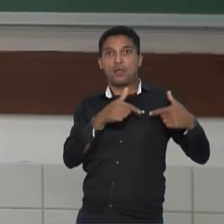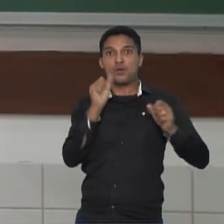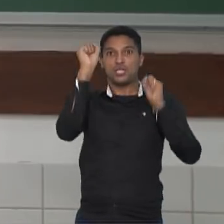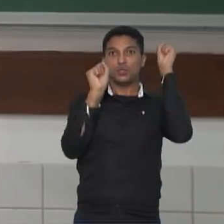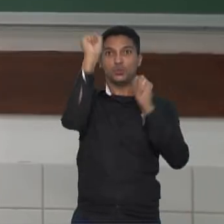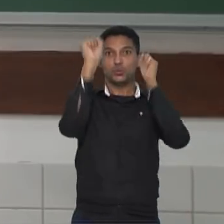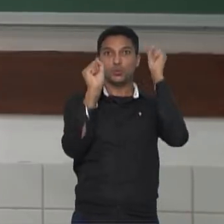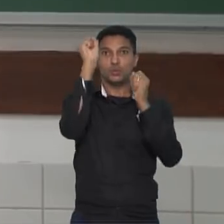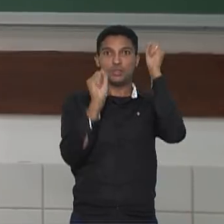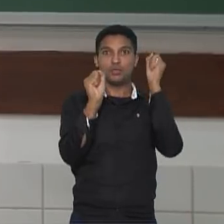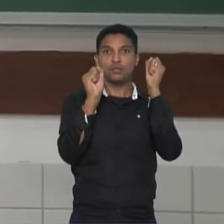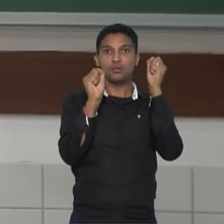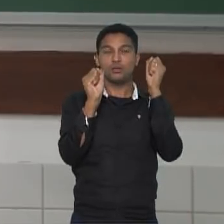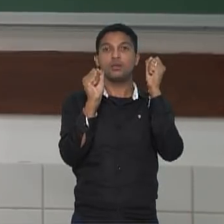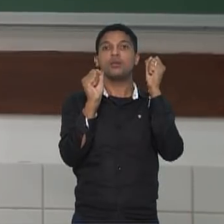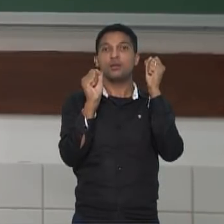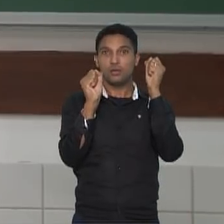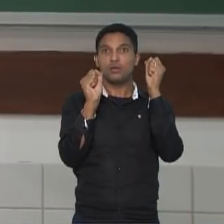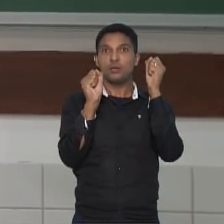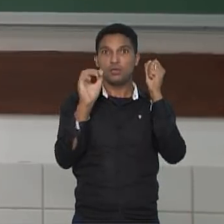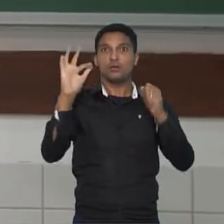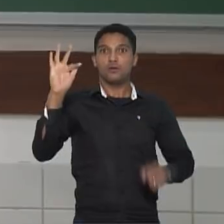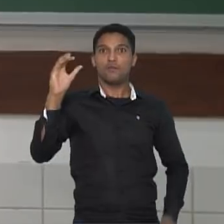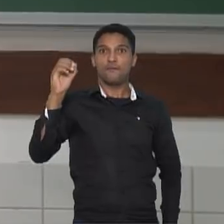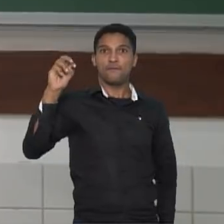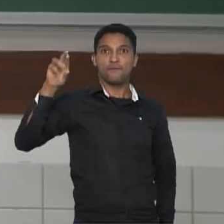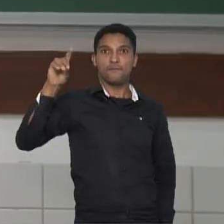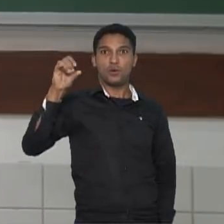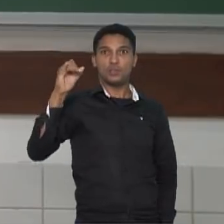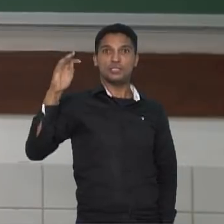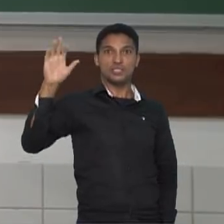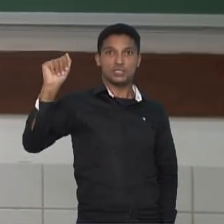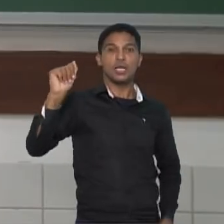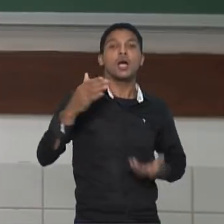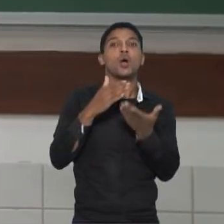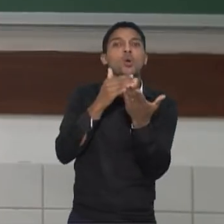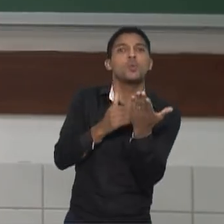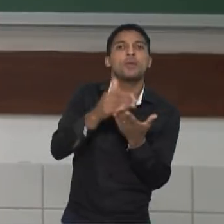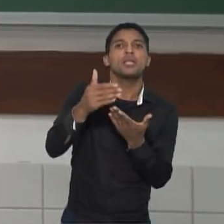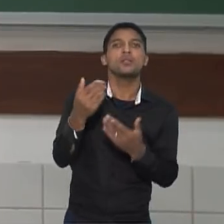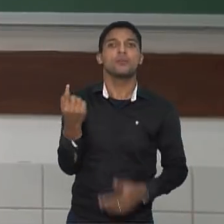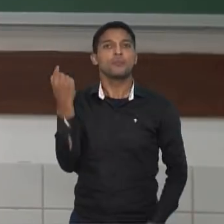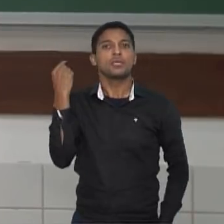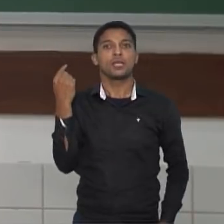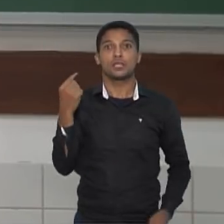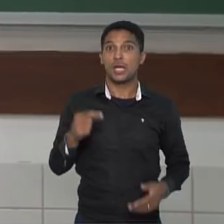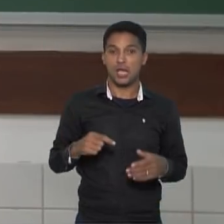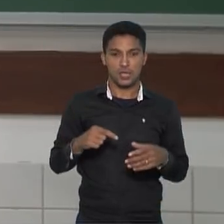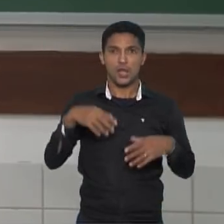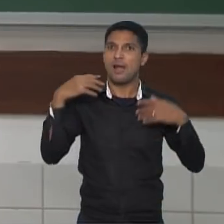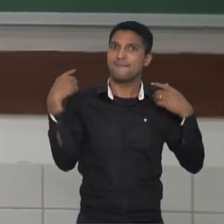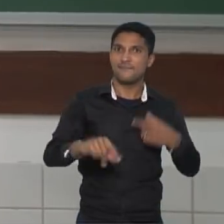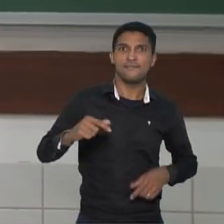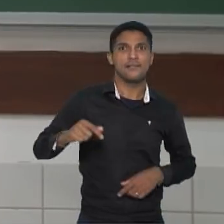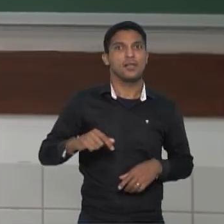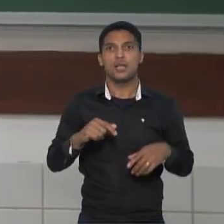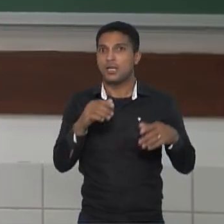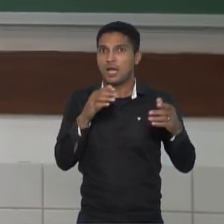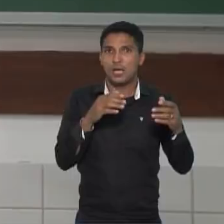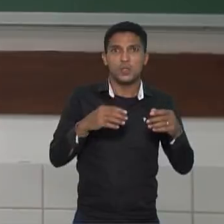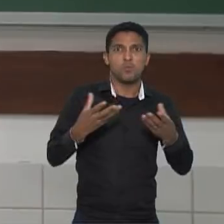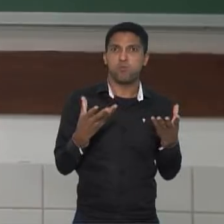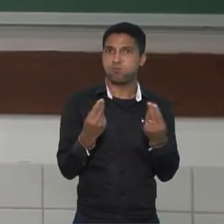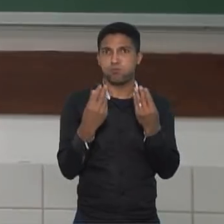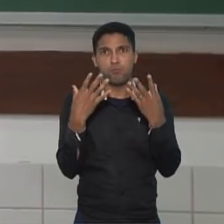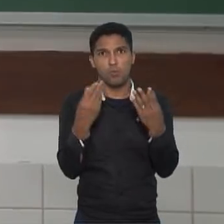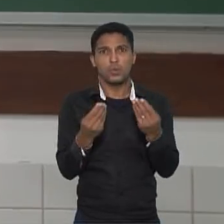o exemplo de um sistema que começou essa produção em larga escala, né? A gente produzir muito